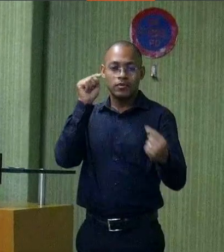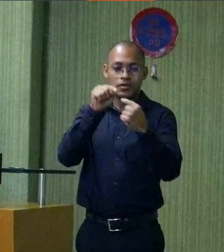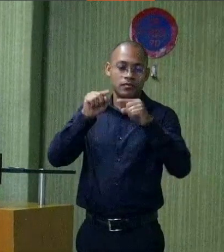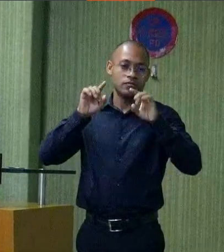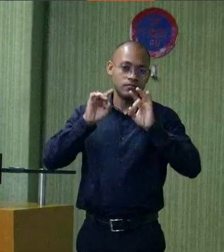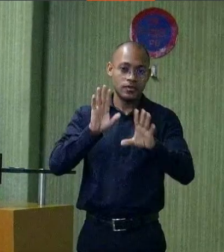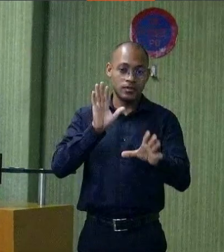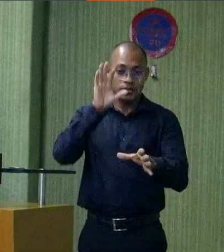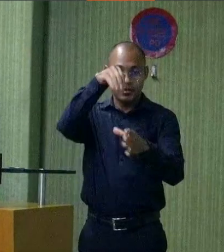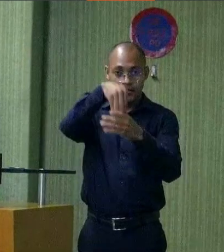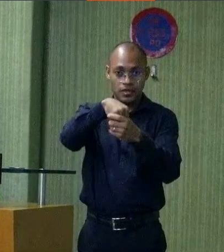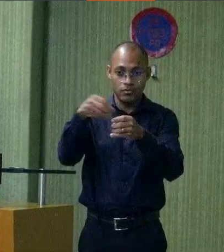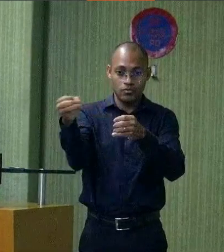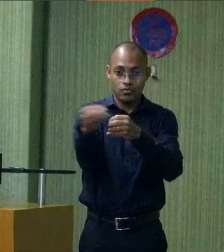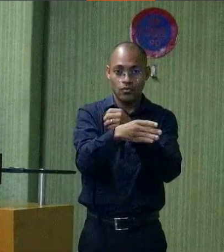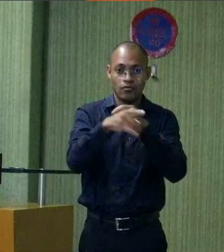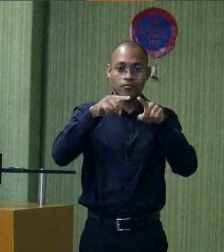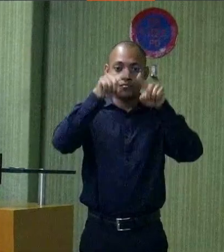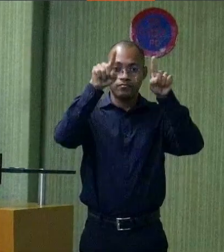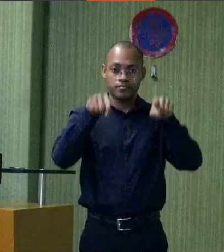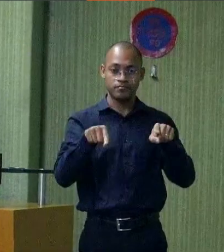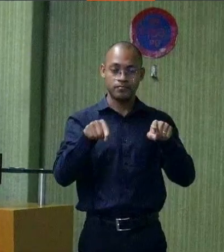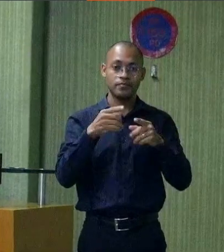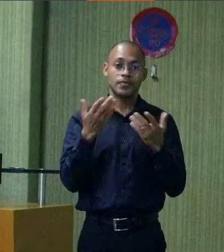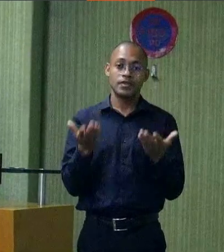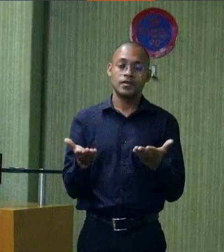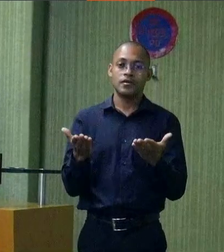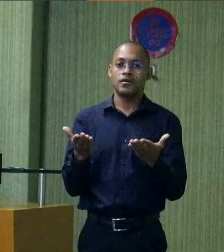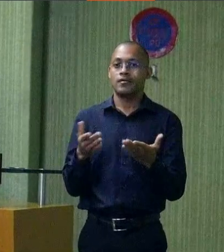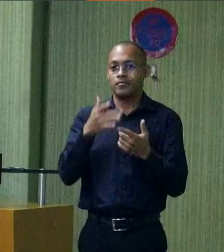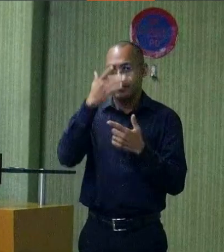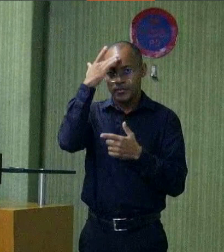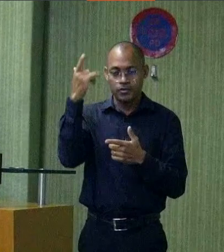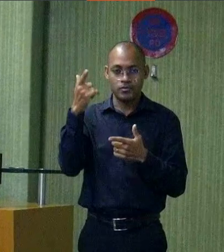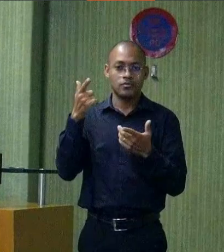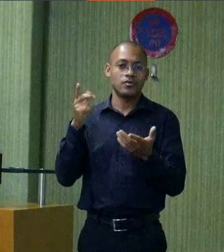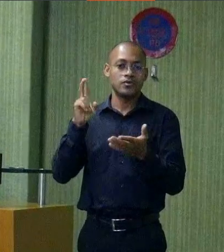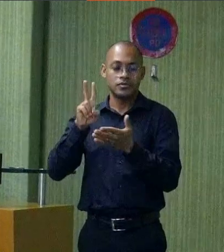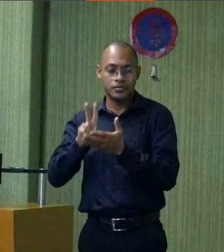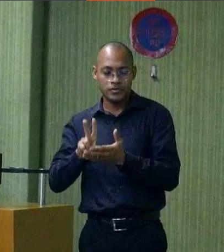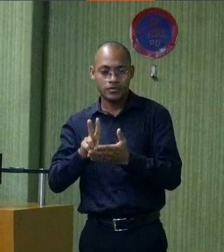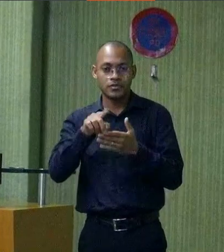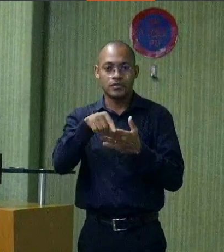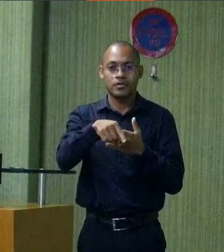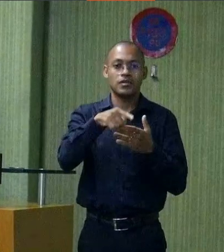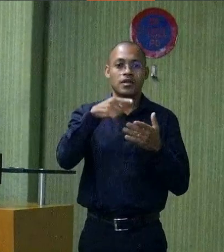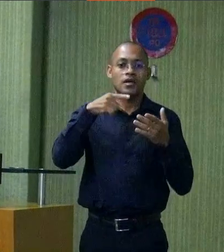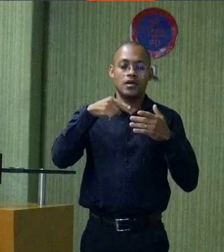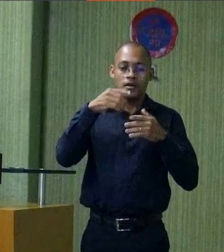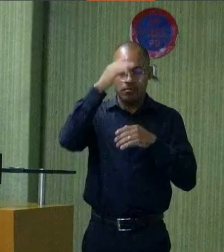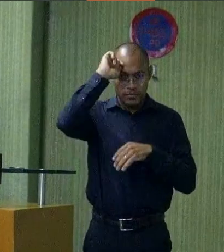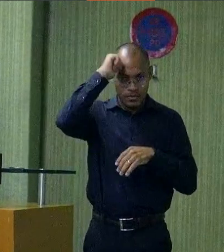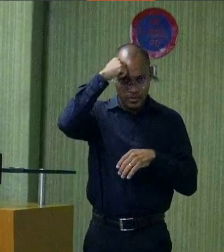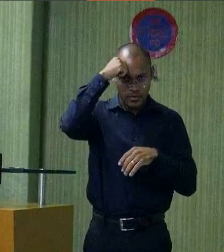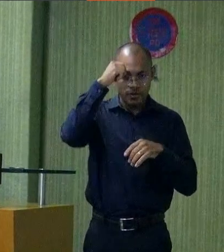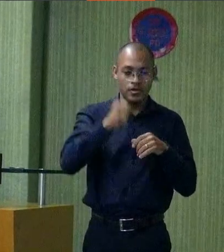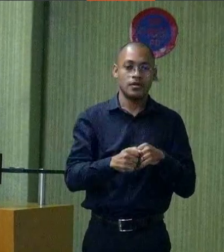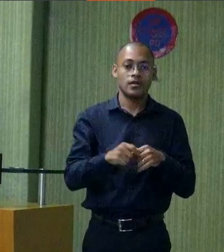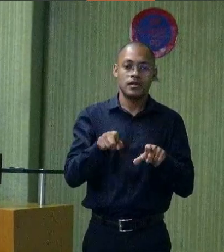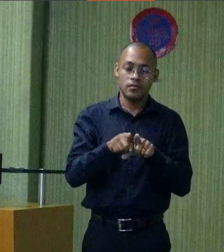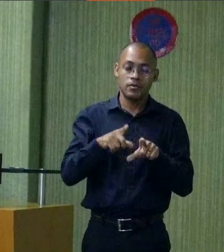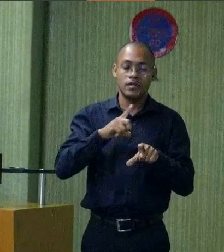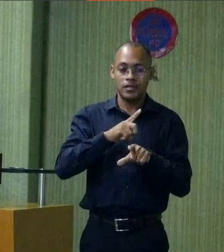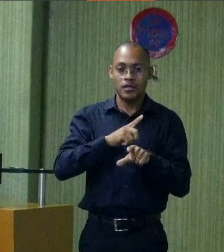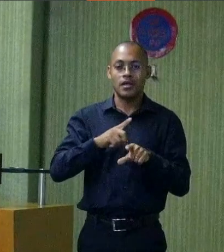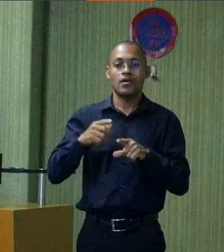pne então há um objetivo para eh Indígenas Campo e colombas e um outro objetivo para educação especial e educação Bilu de